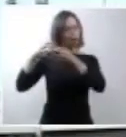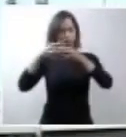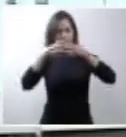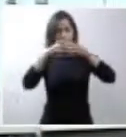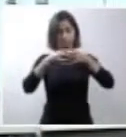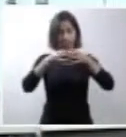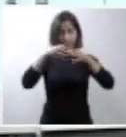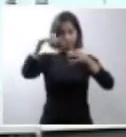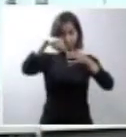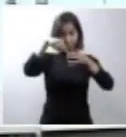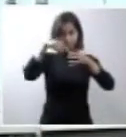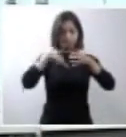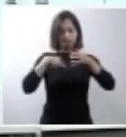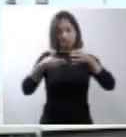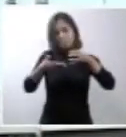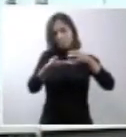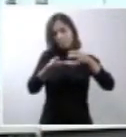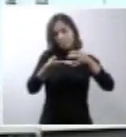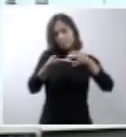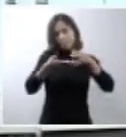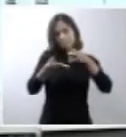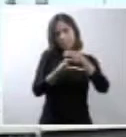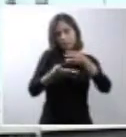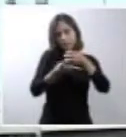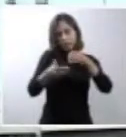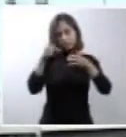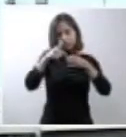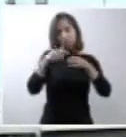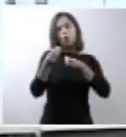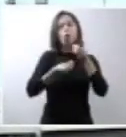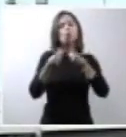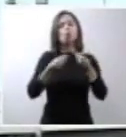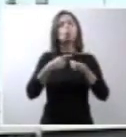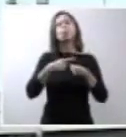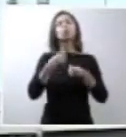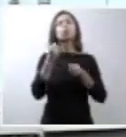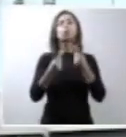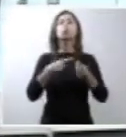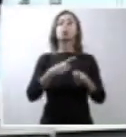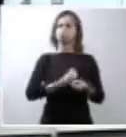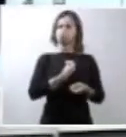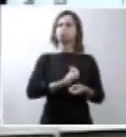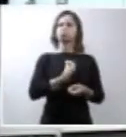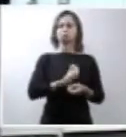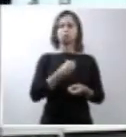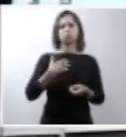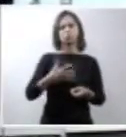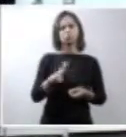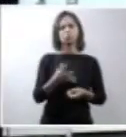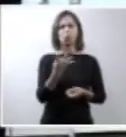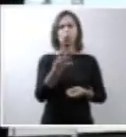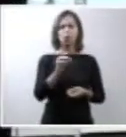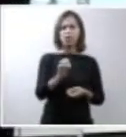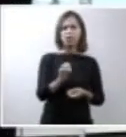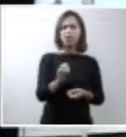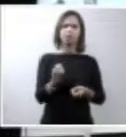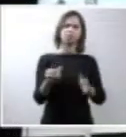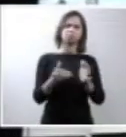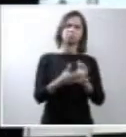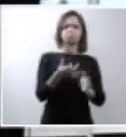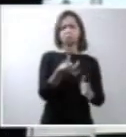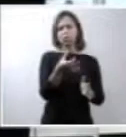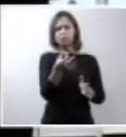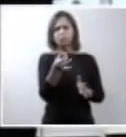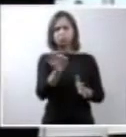são nascidos vivos, e esse número é expressivo, de 40% a 60%. Se bem que, após